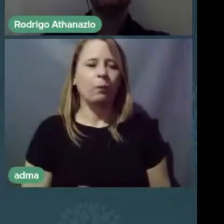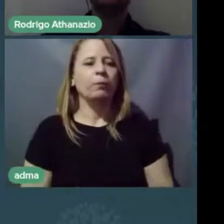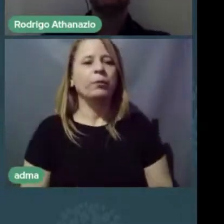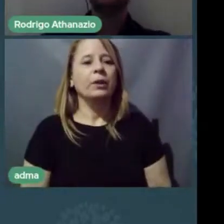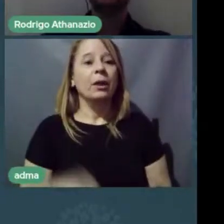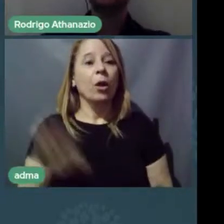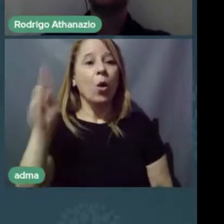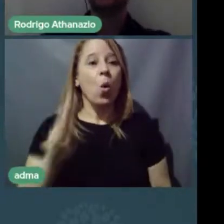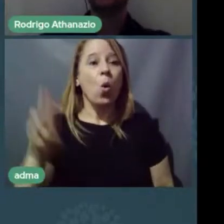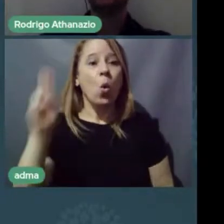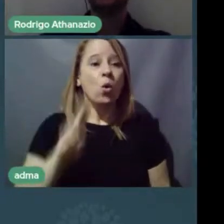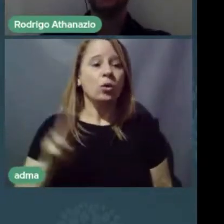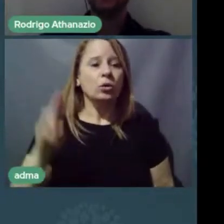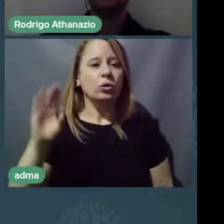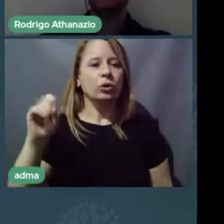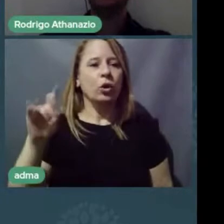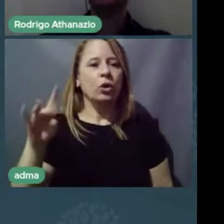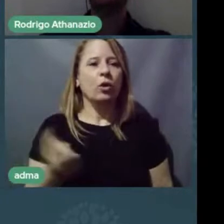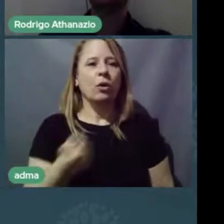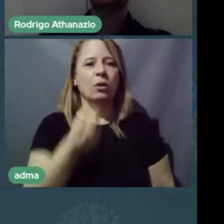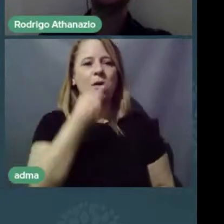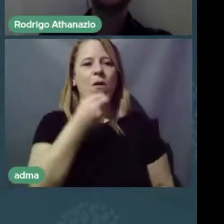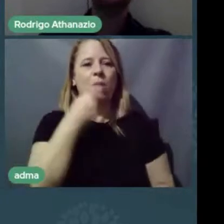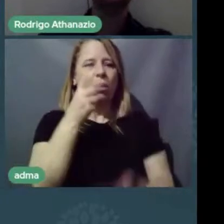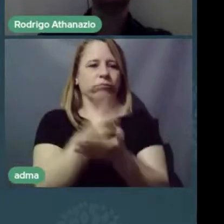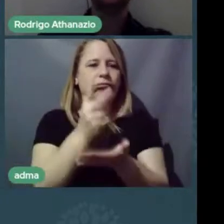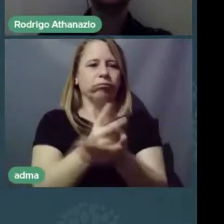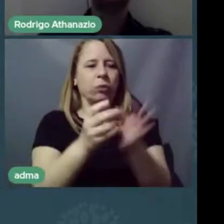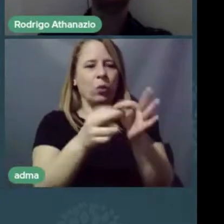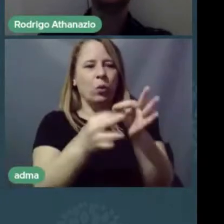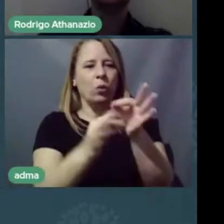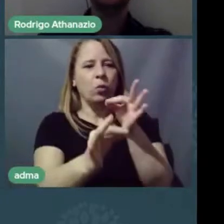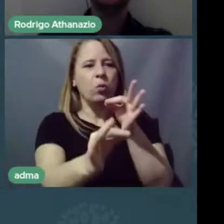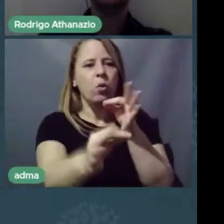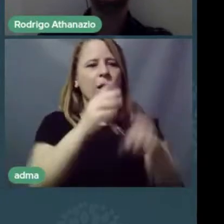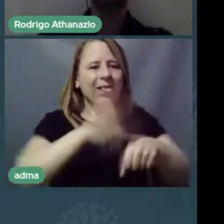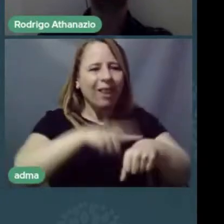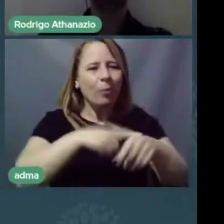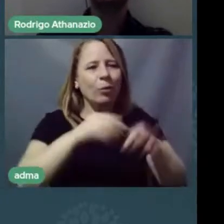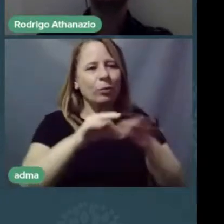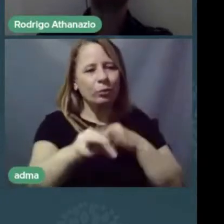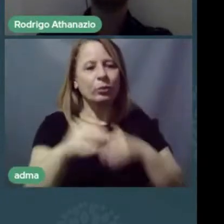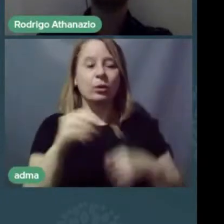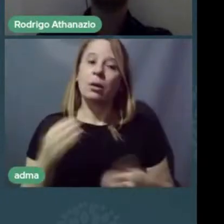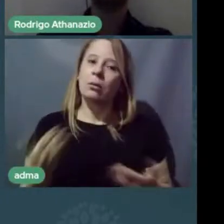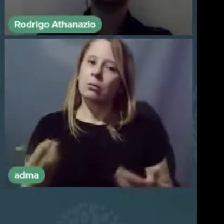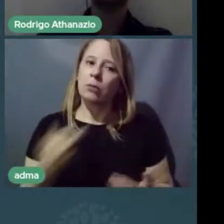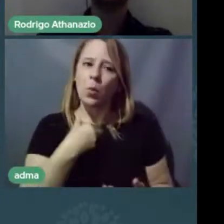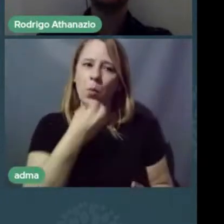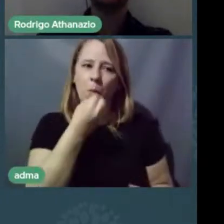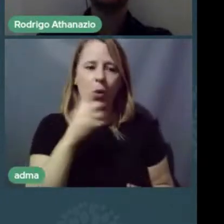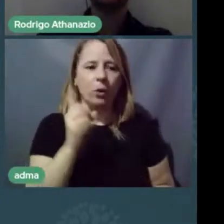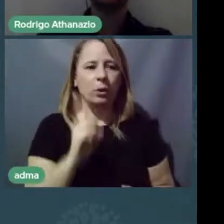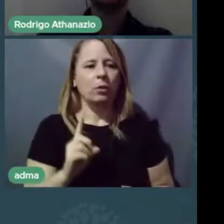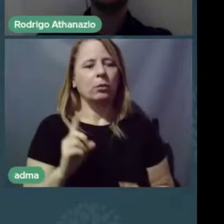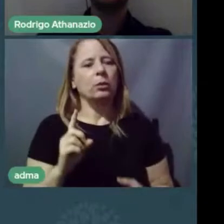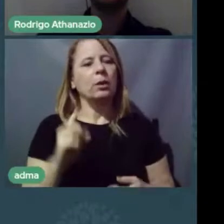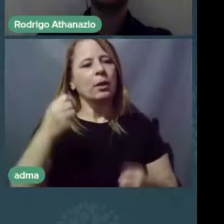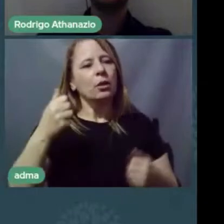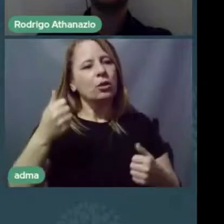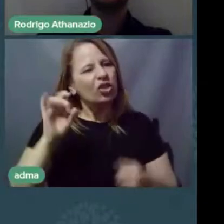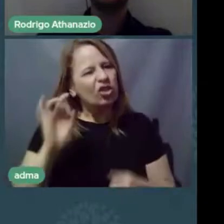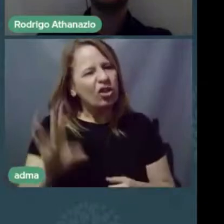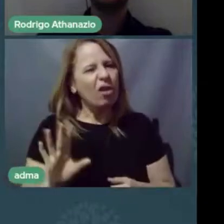corticoide oral está associado a complicações graves, então a gente só deve usar isso numa crise e vamos fazer o tratamento de manutenção adequado, que é muito